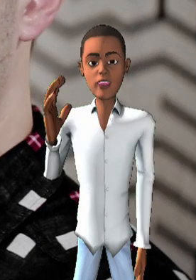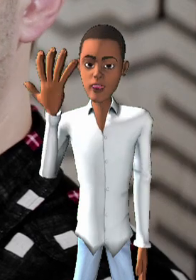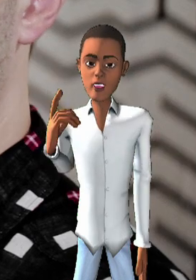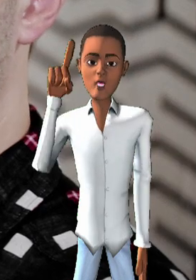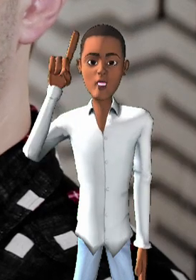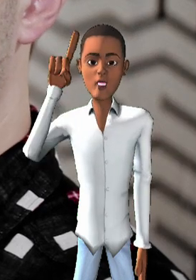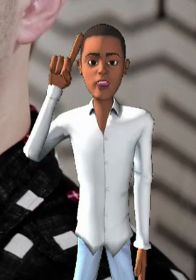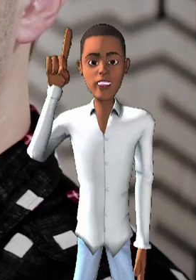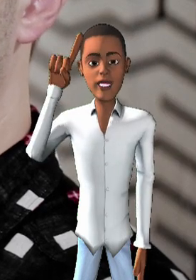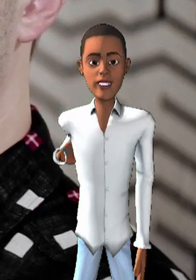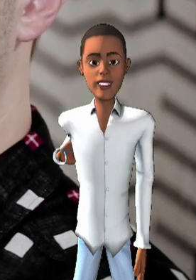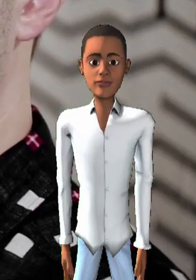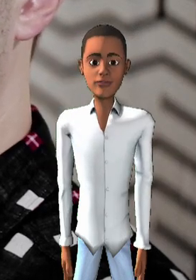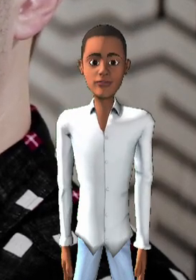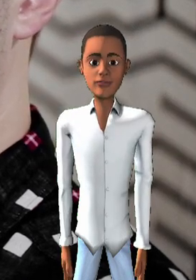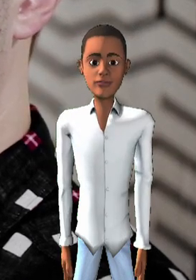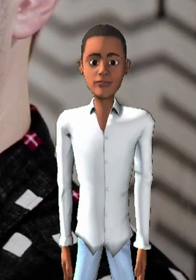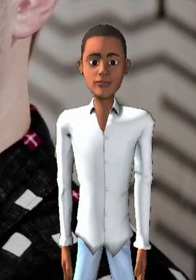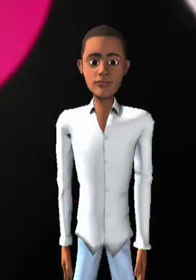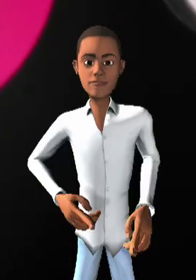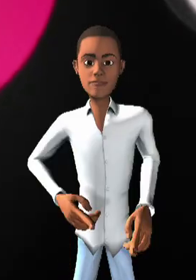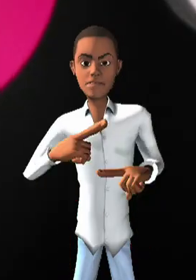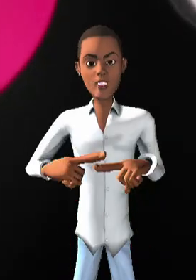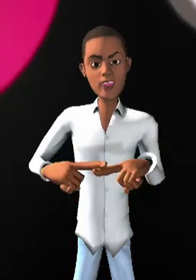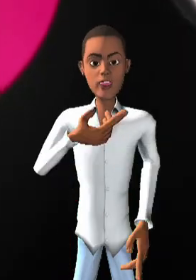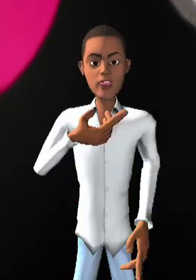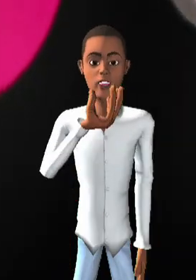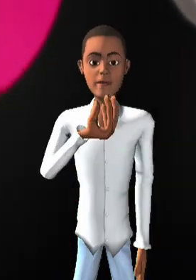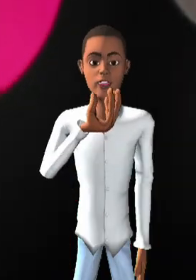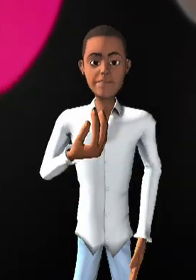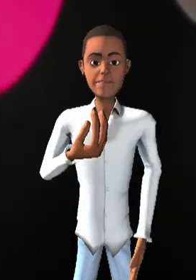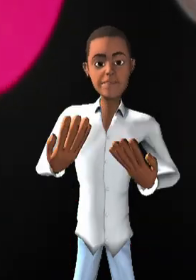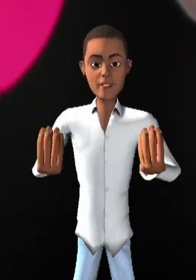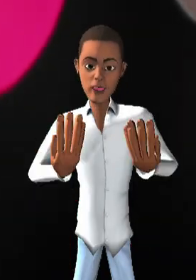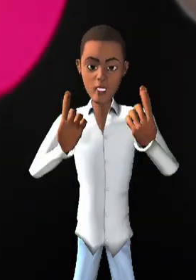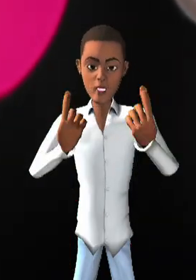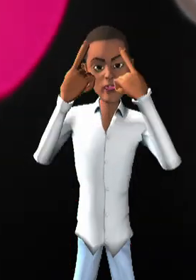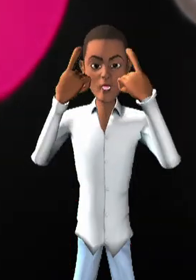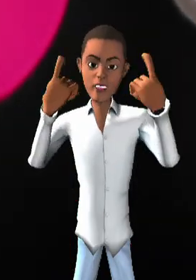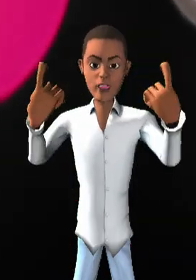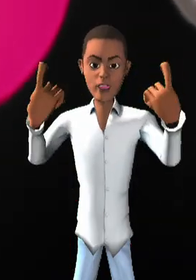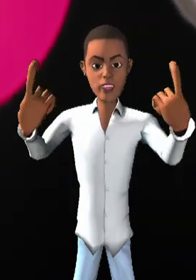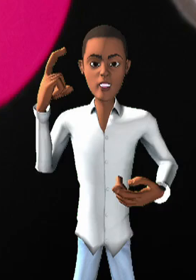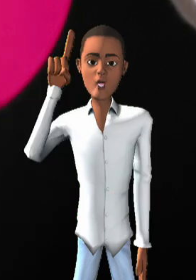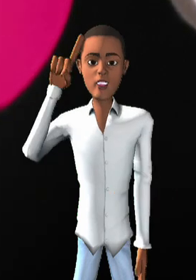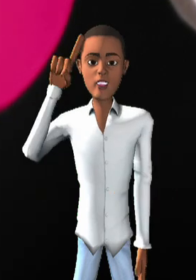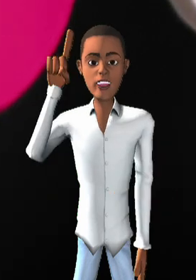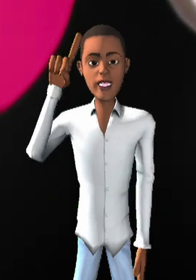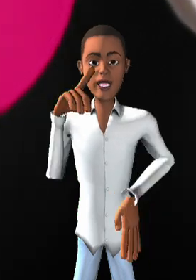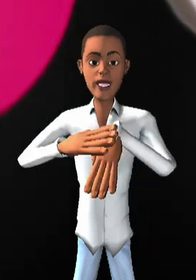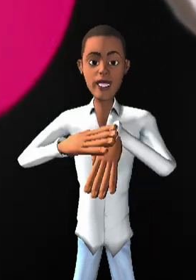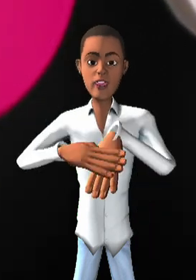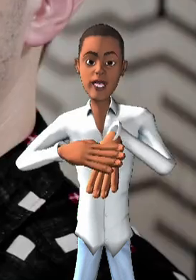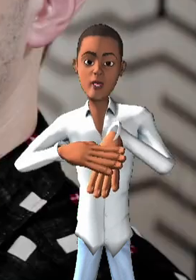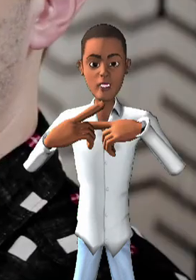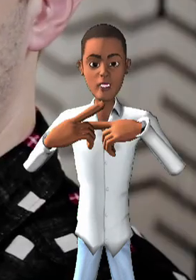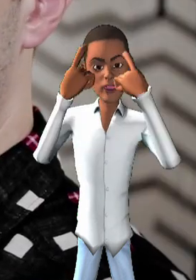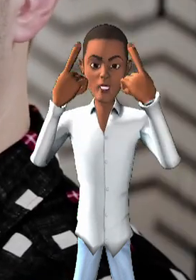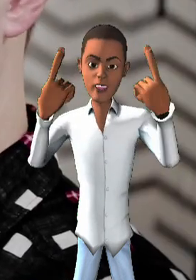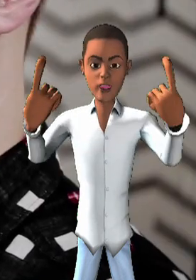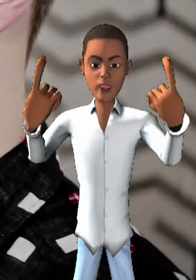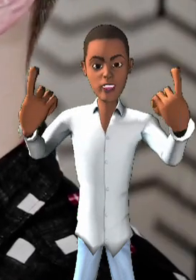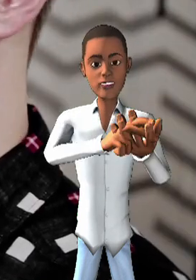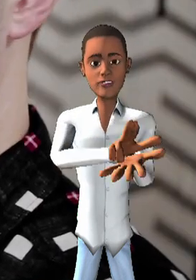impacto que tem no dia a dia, porque o gênero masculino está sendo violento, está exercendo essa